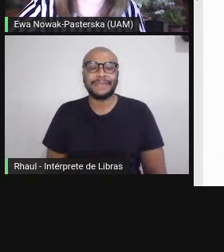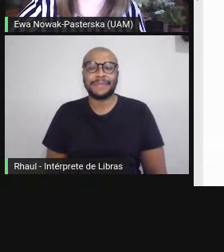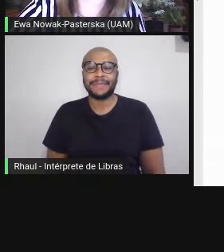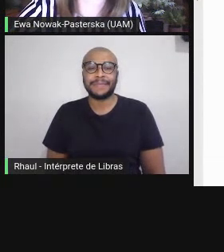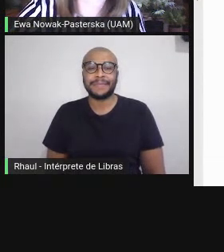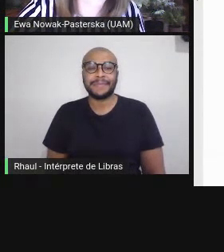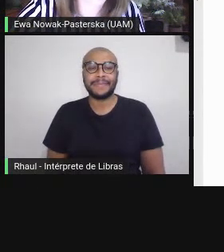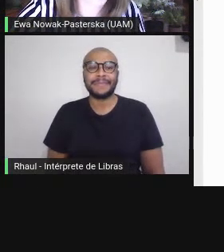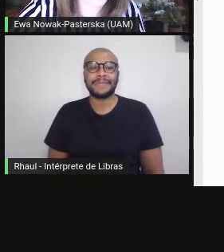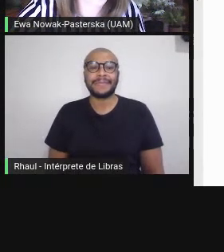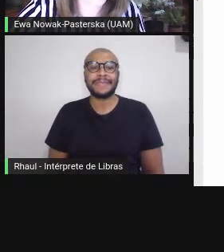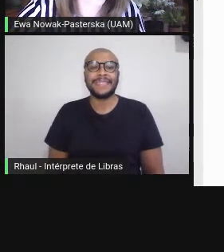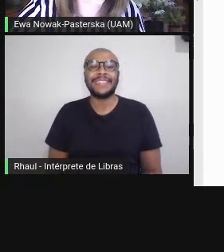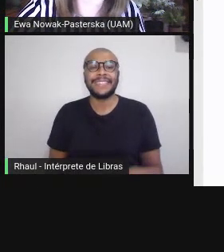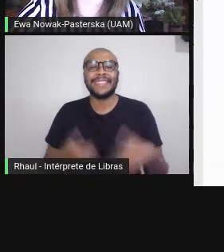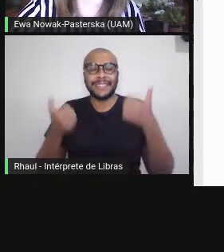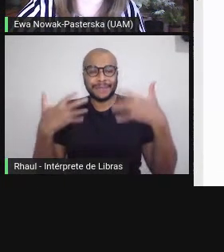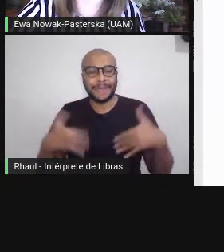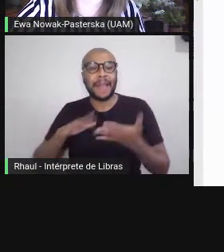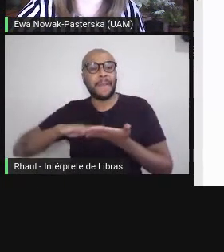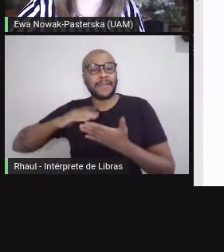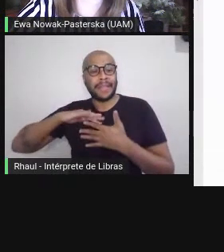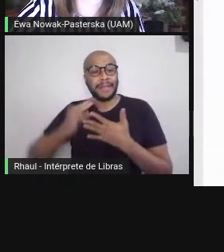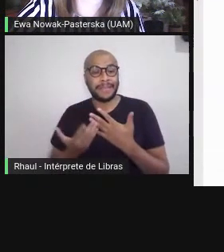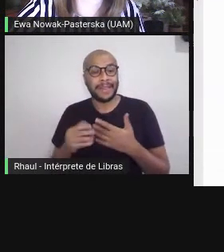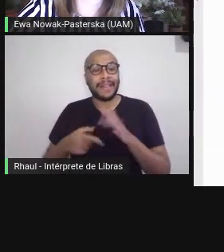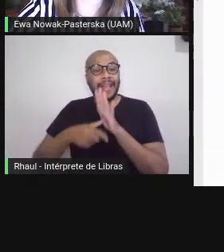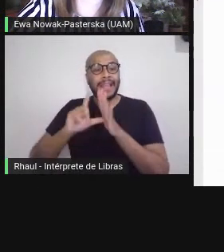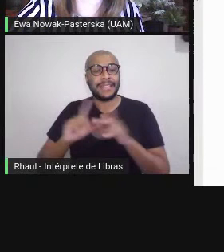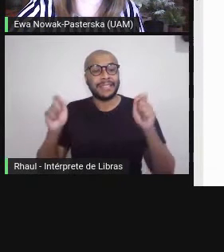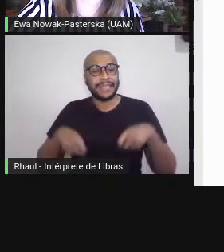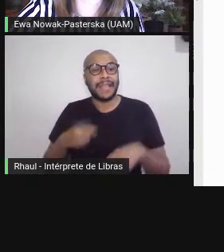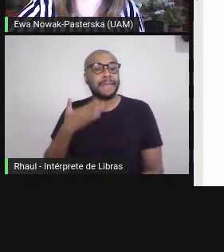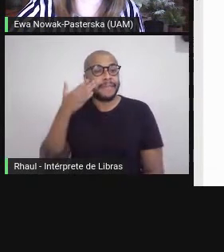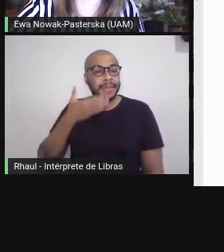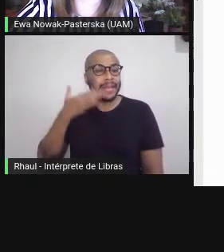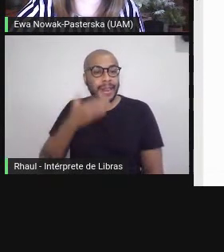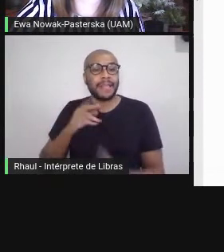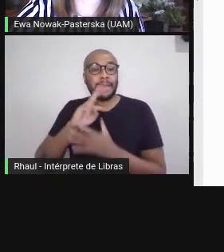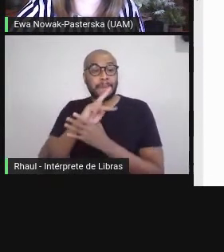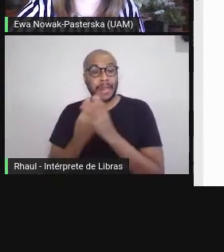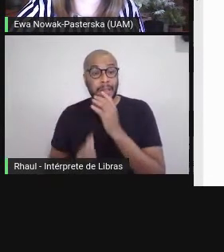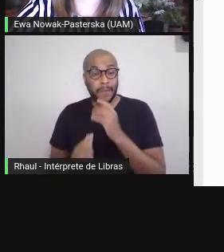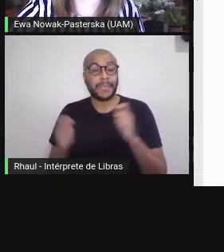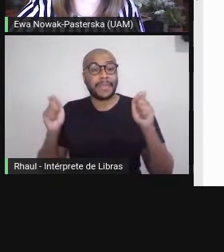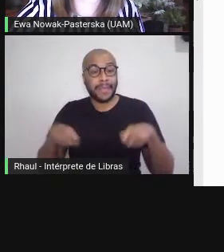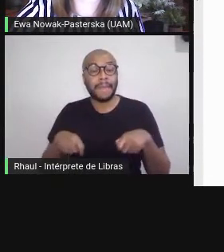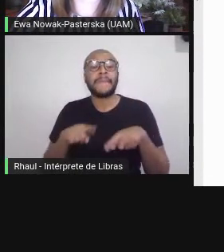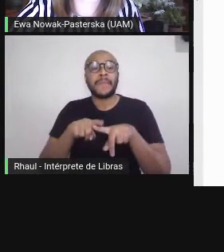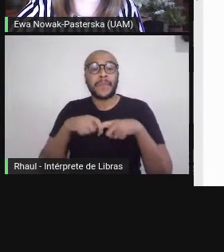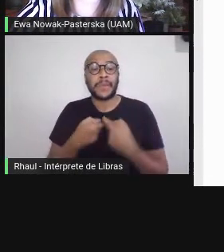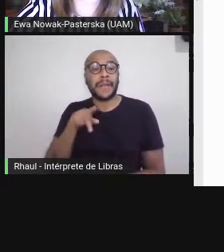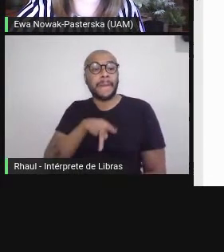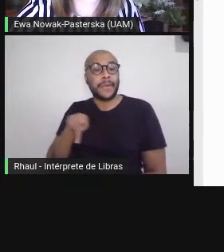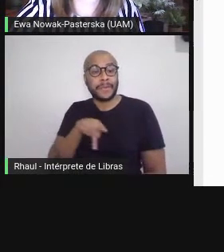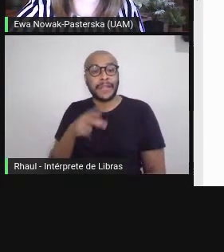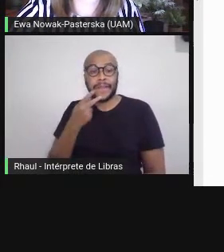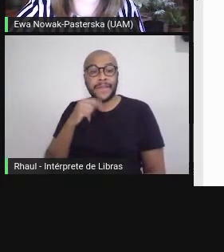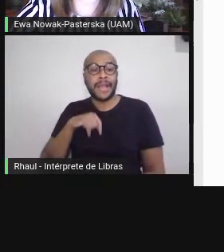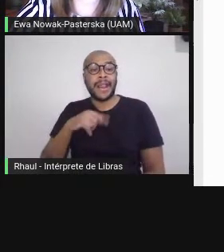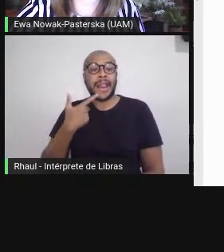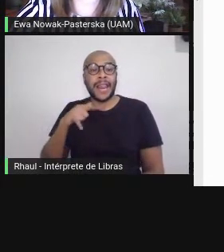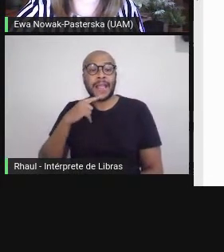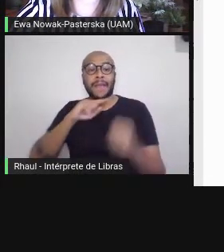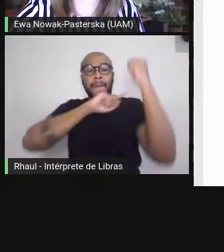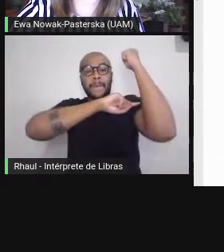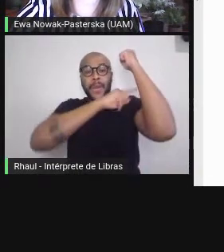Eu só vou falar para o intérprete uma coisa. A palestra ela é bilíngue, então a professora fala em polonês e eu